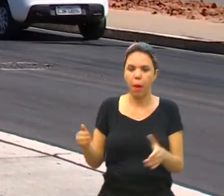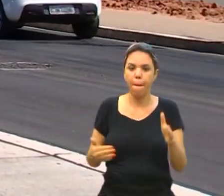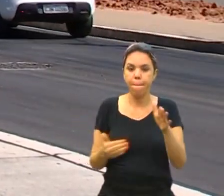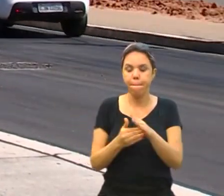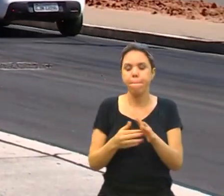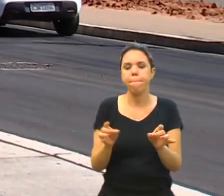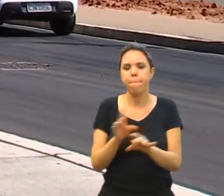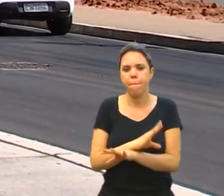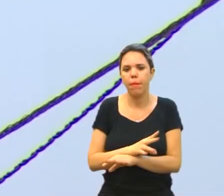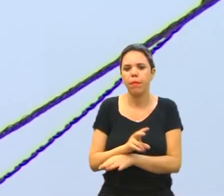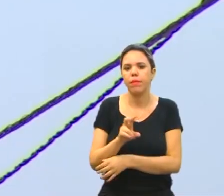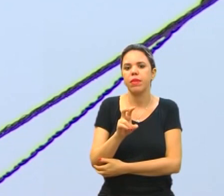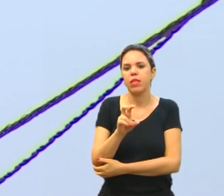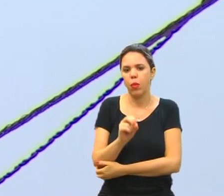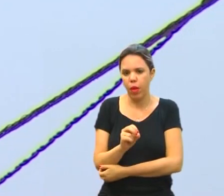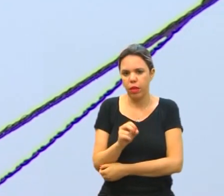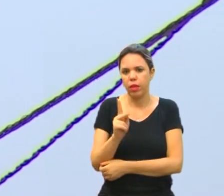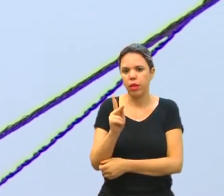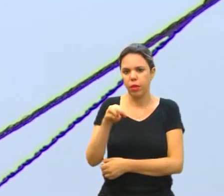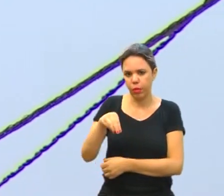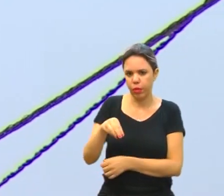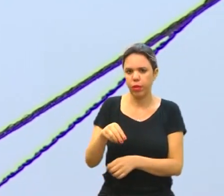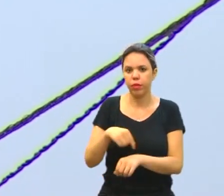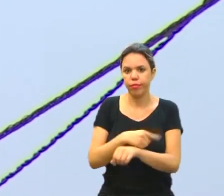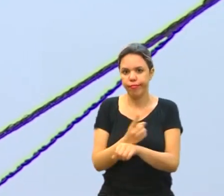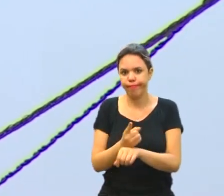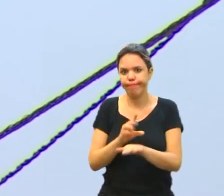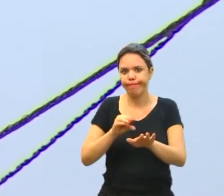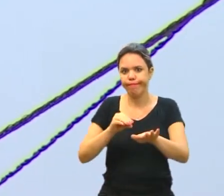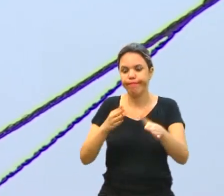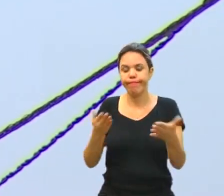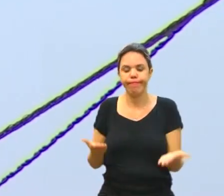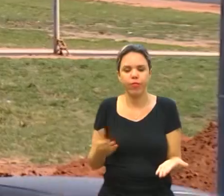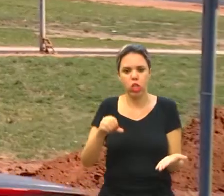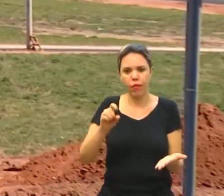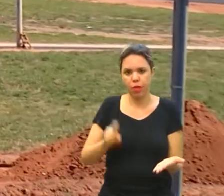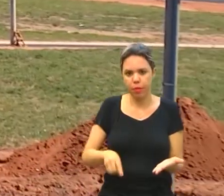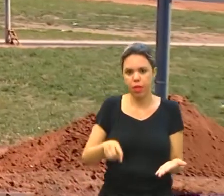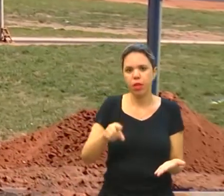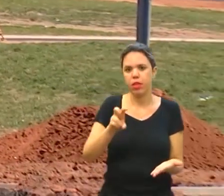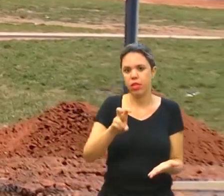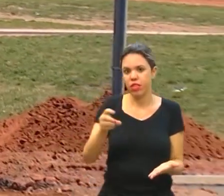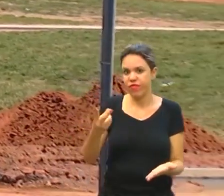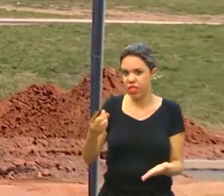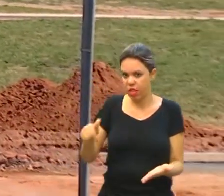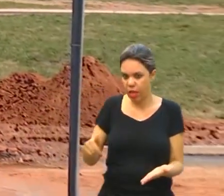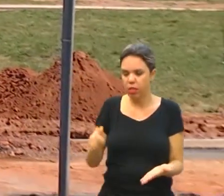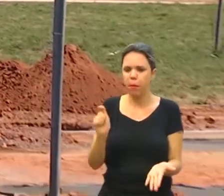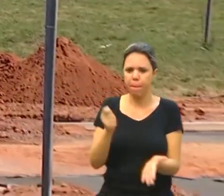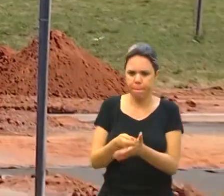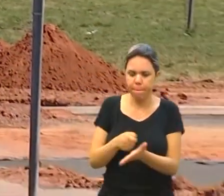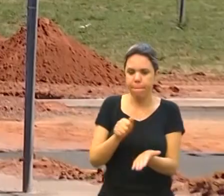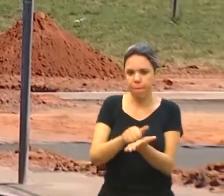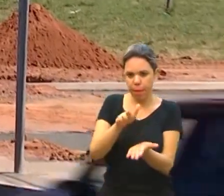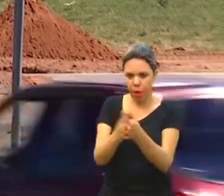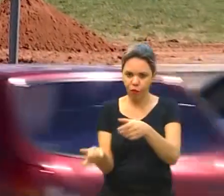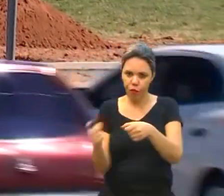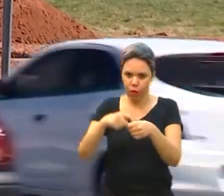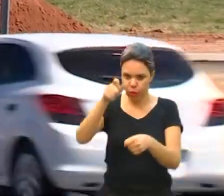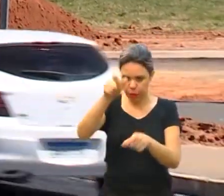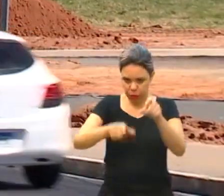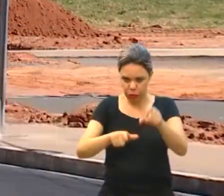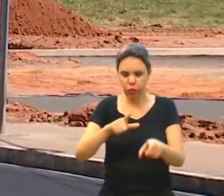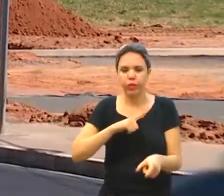BRT, a velocidade máxima permitida passou a ser de 50 km por hora. 9.527 multas foram pagas e